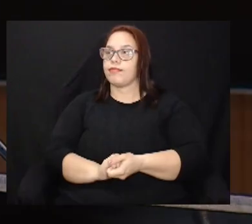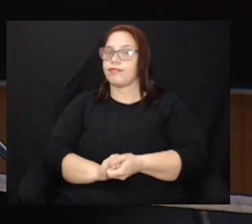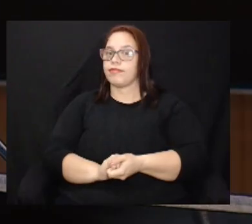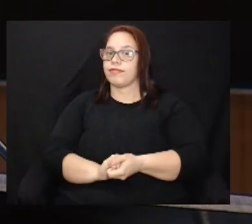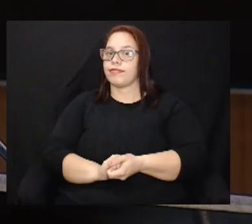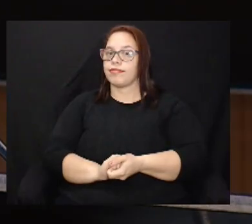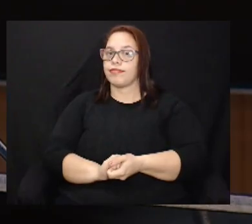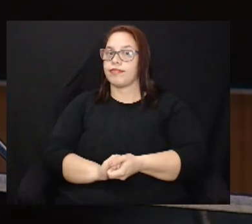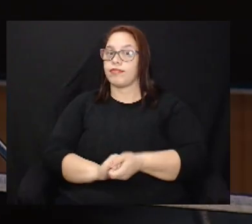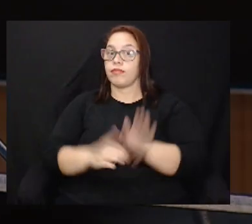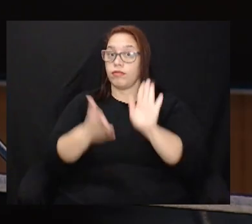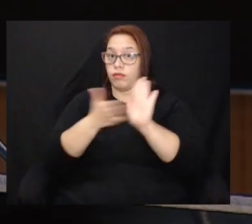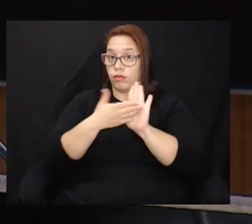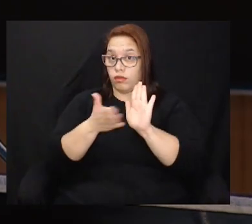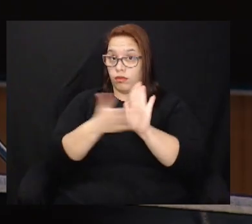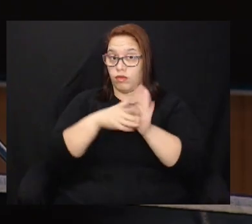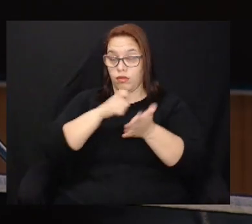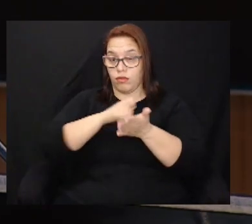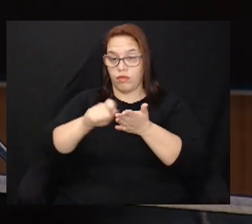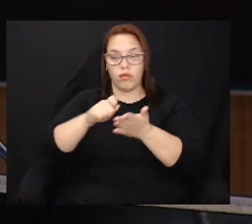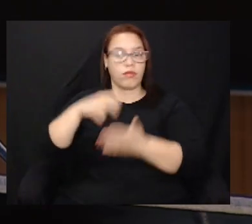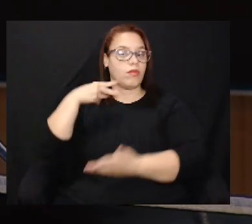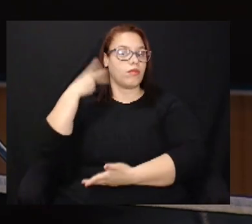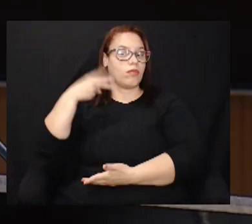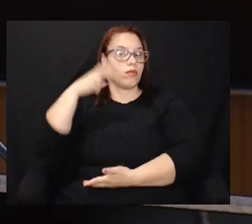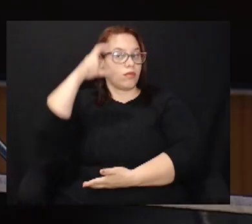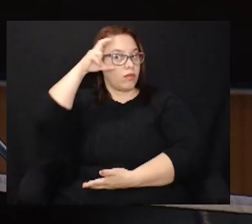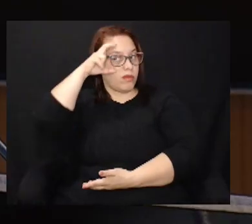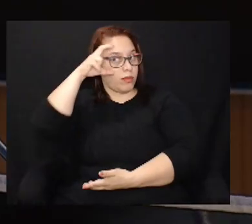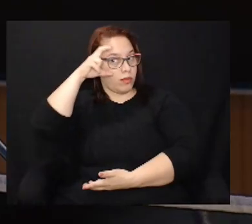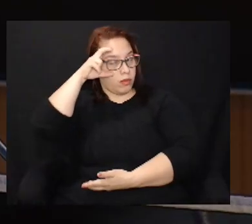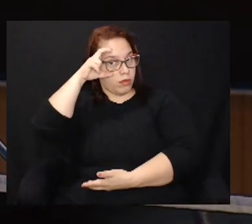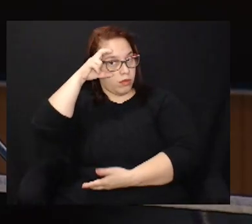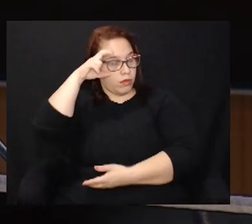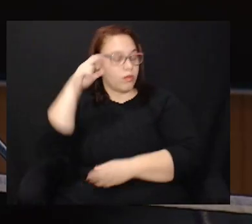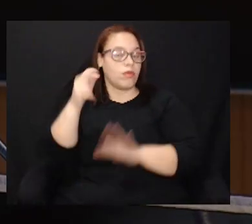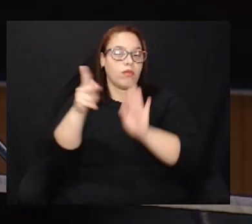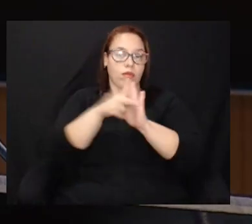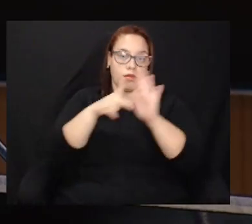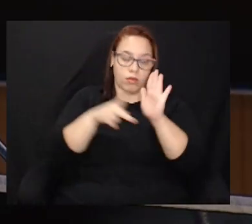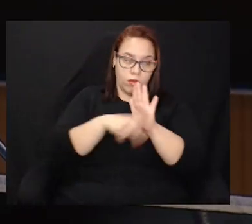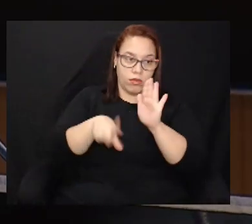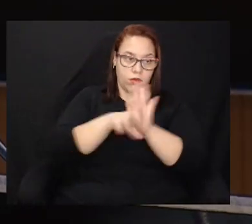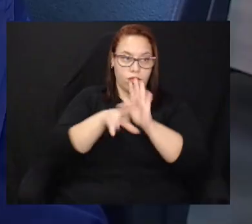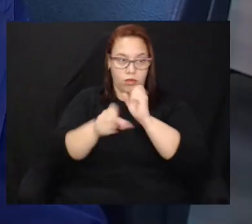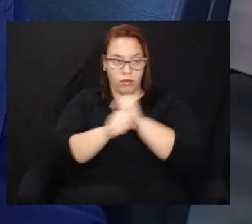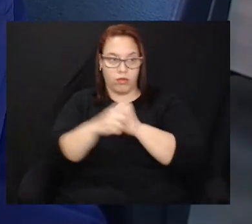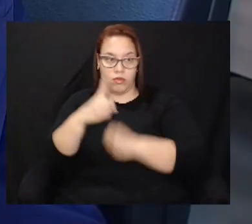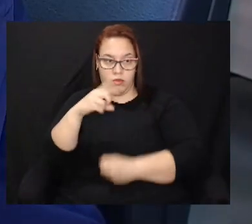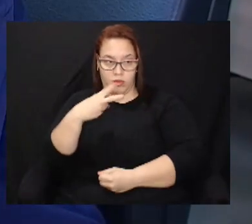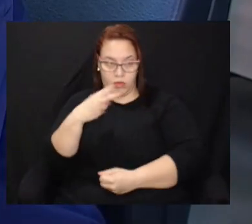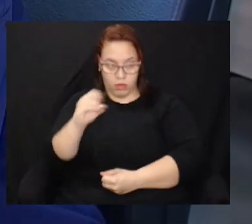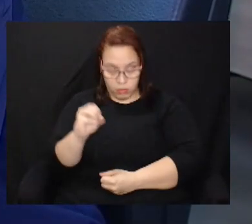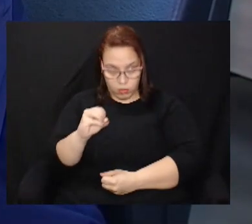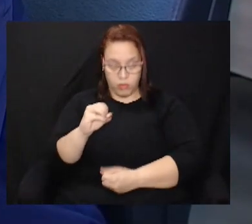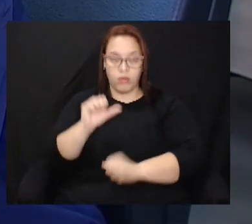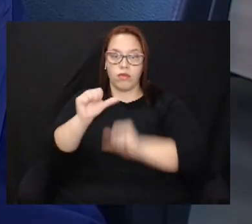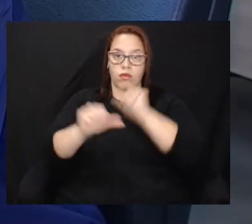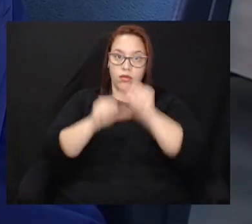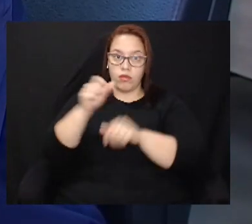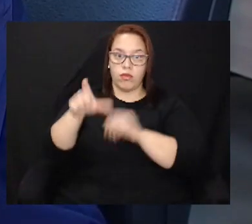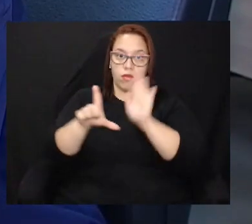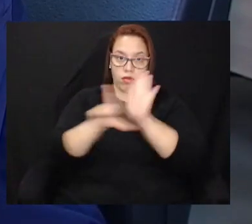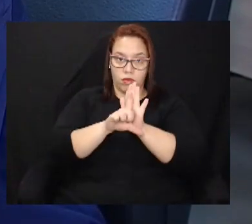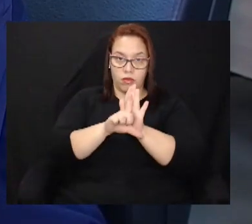A proposta é de autoria do vereador Carlinhos Camelô. O projeto de lei complementar 120 altera a Lei